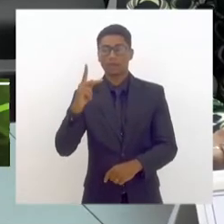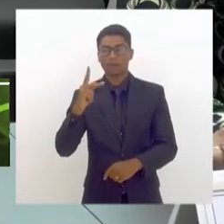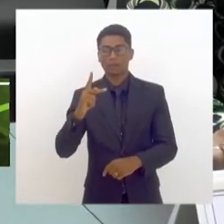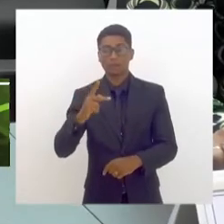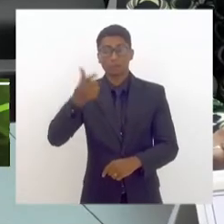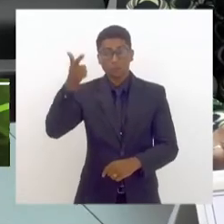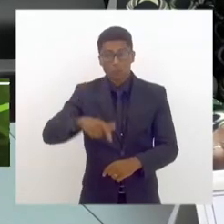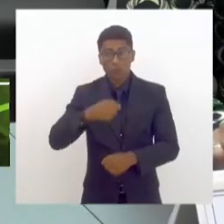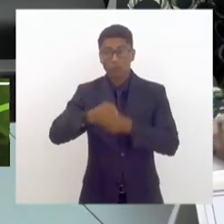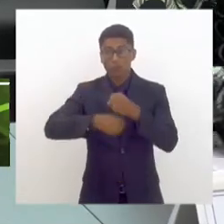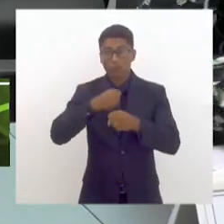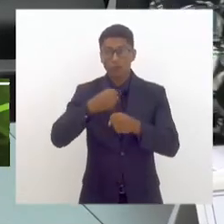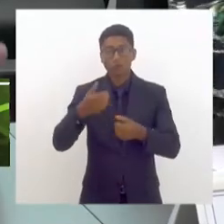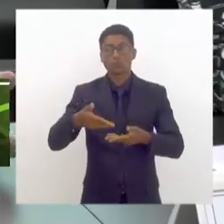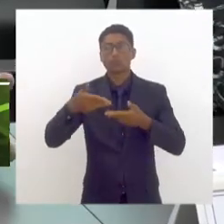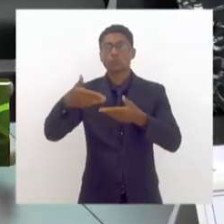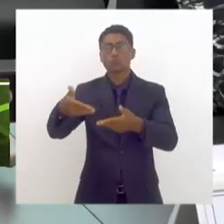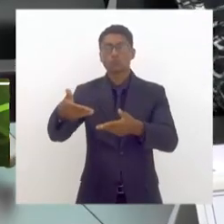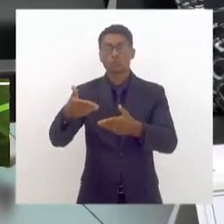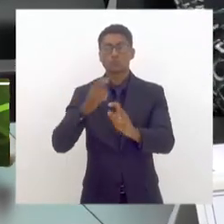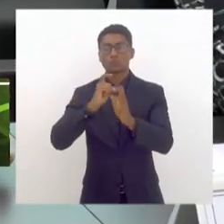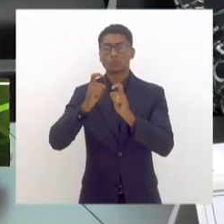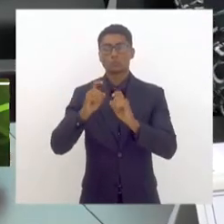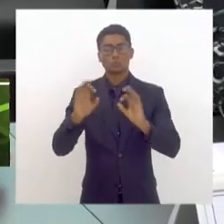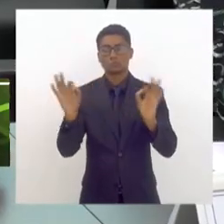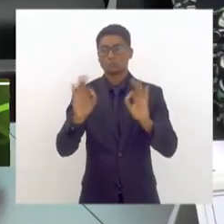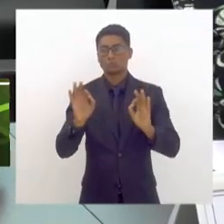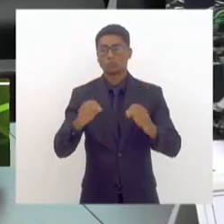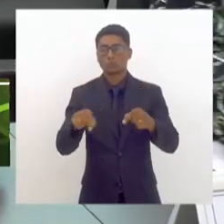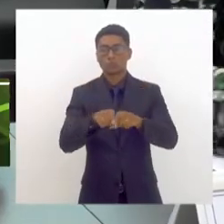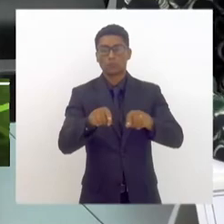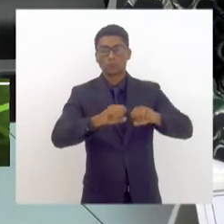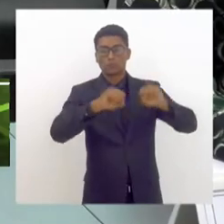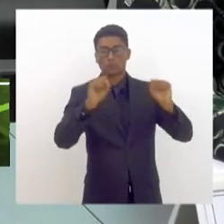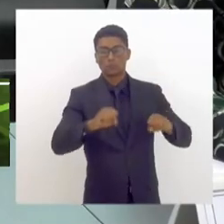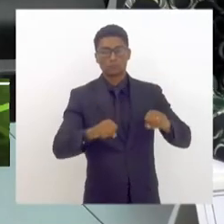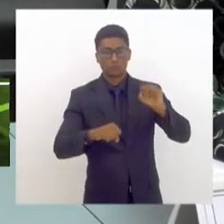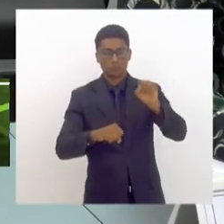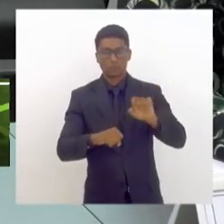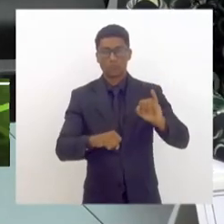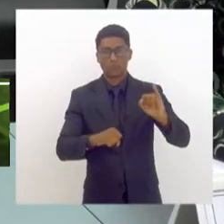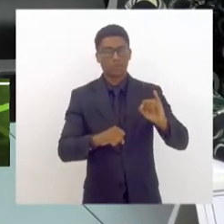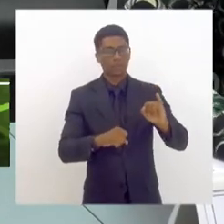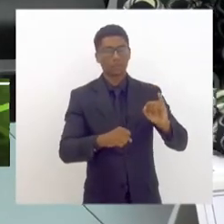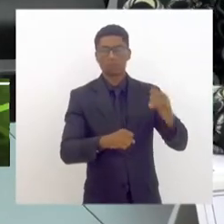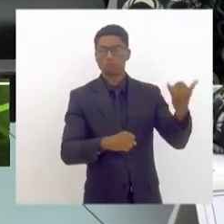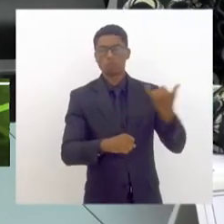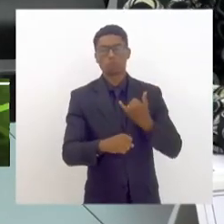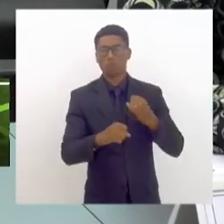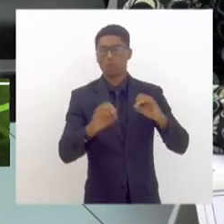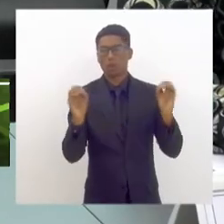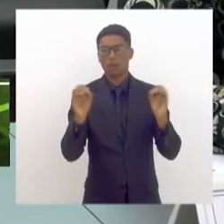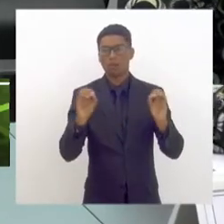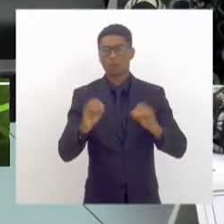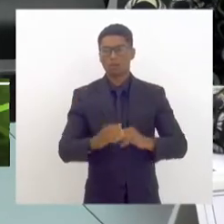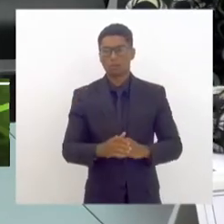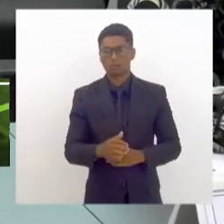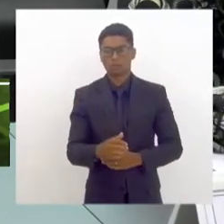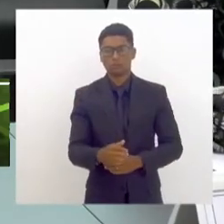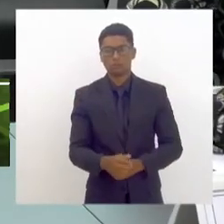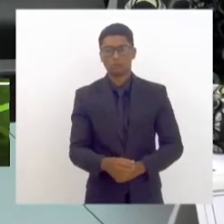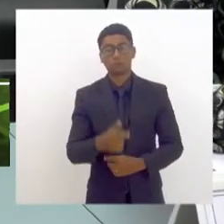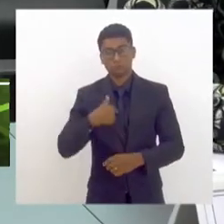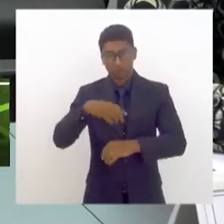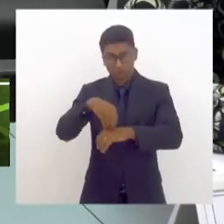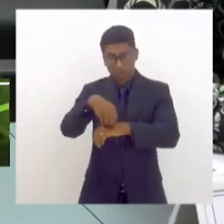discussão. Nós não recebemos nem a notificação através do sistema SEI para participar. Sobre a questão dos cargos, o senhor me permite uma